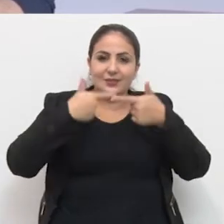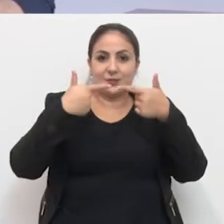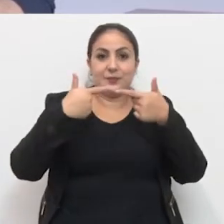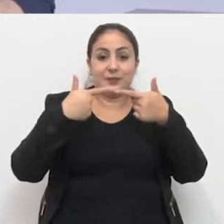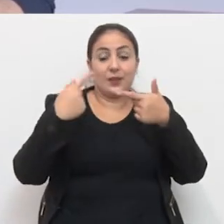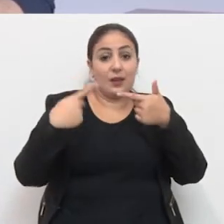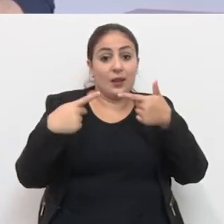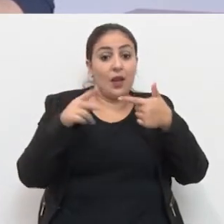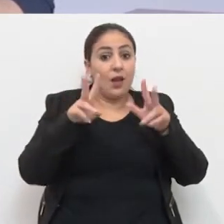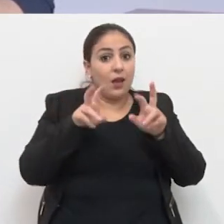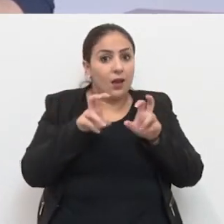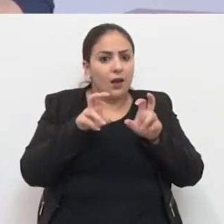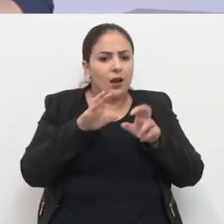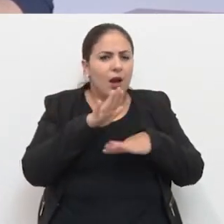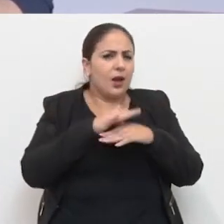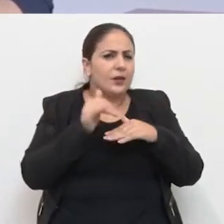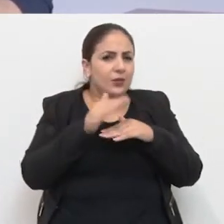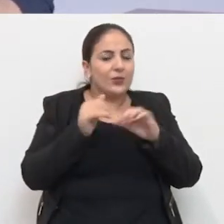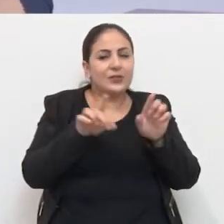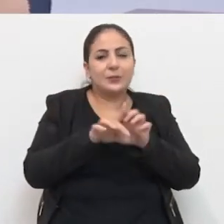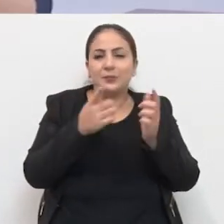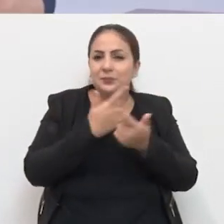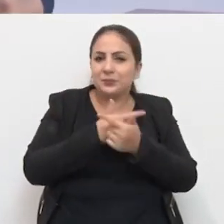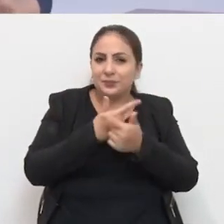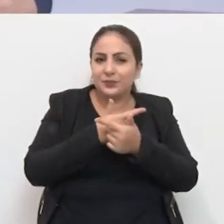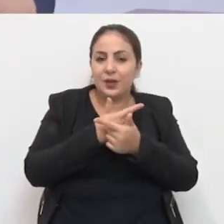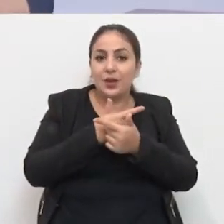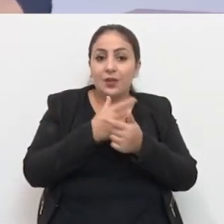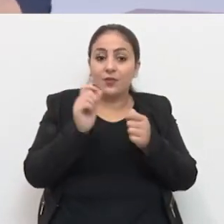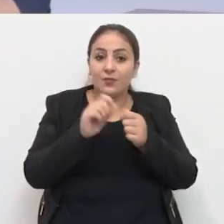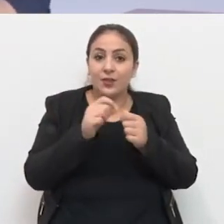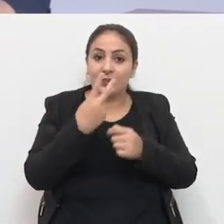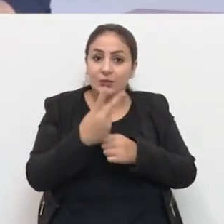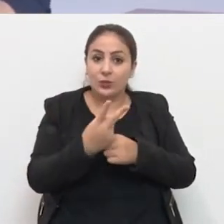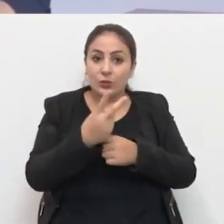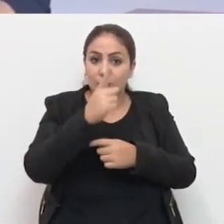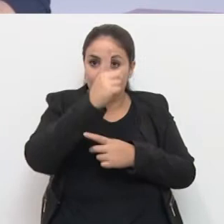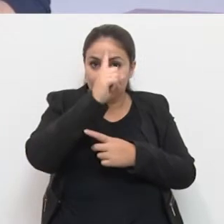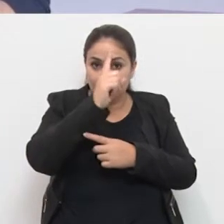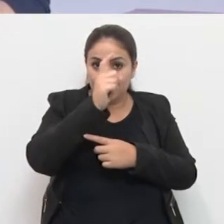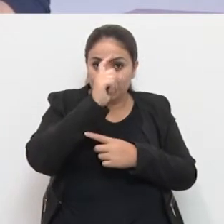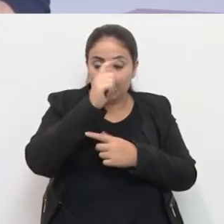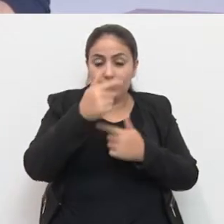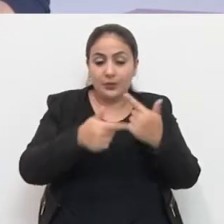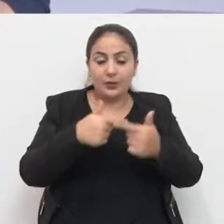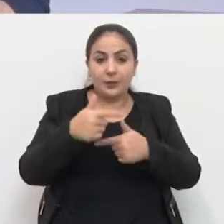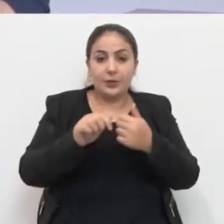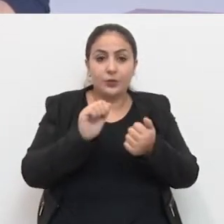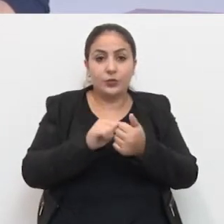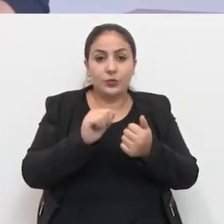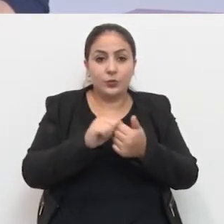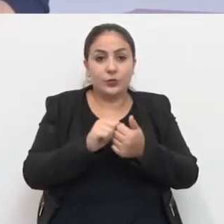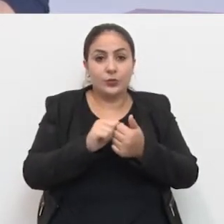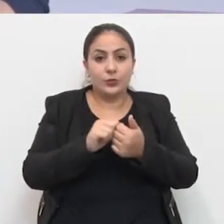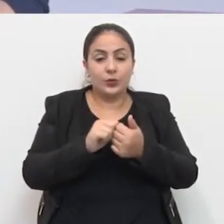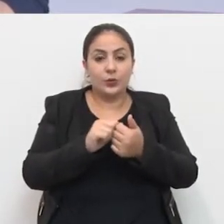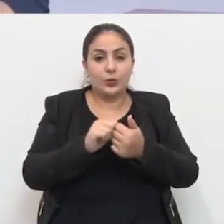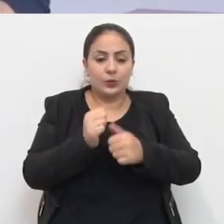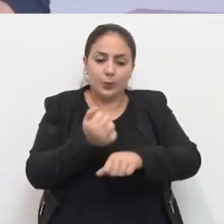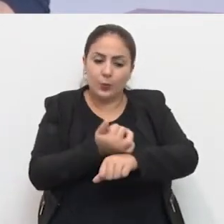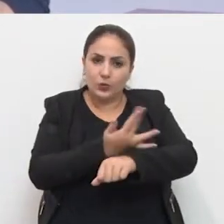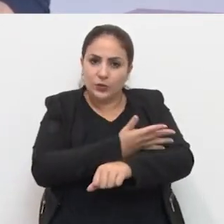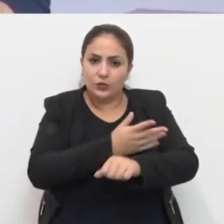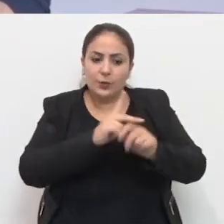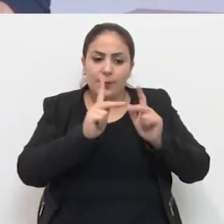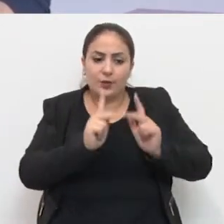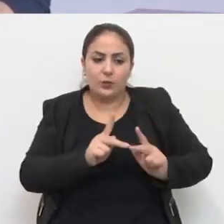uma abordagem carinhosa e divertida realizada em 2 hospitais para trabalhar com o emocional de pacientes